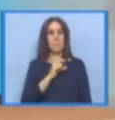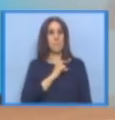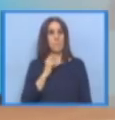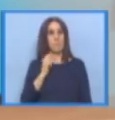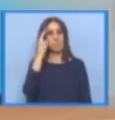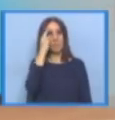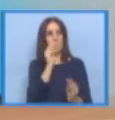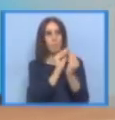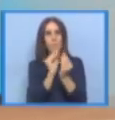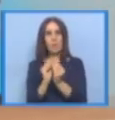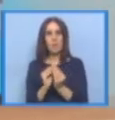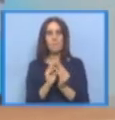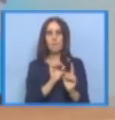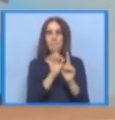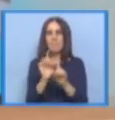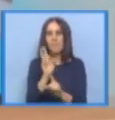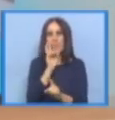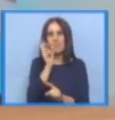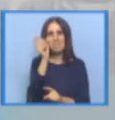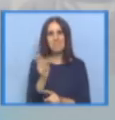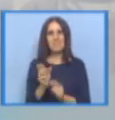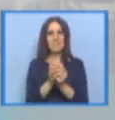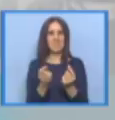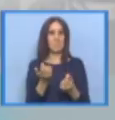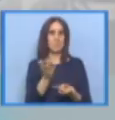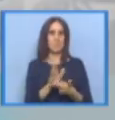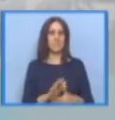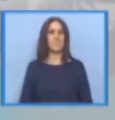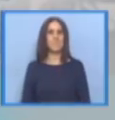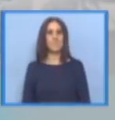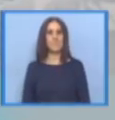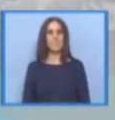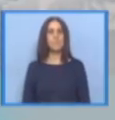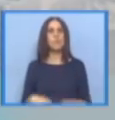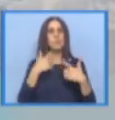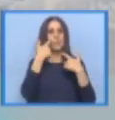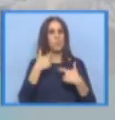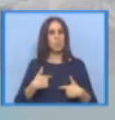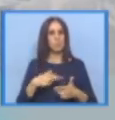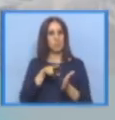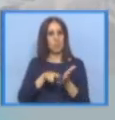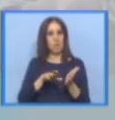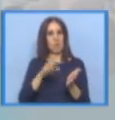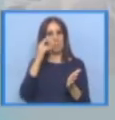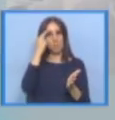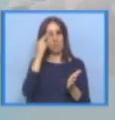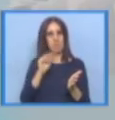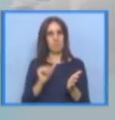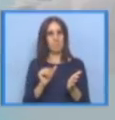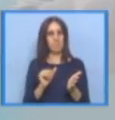Madeira, alguns combinavam ir vê-lo rezar. É o exemplo. O seu corpo está sepultado ainda hoje na Madeira